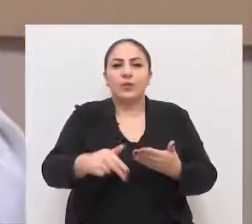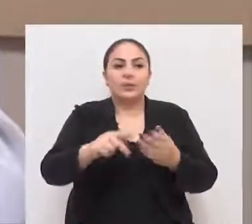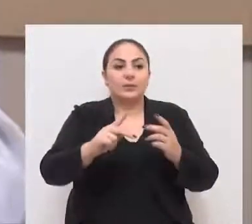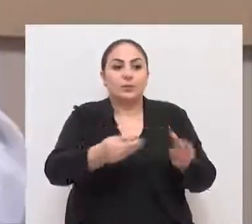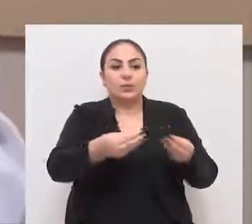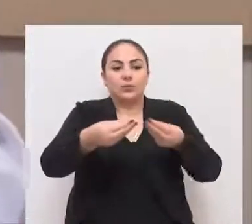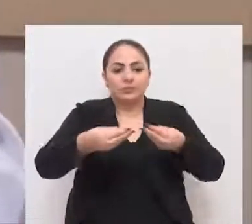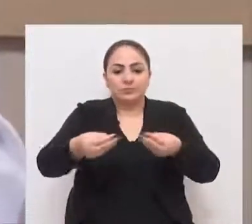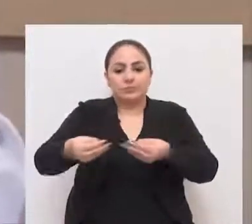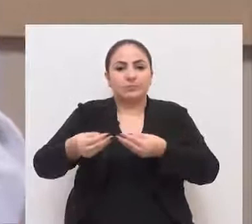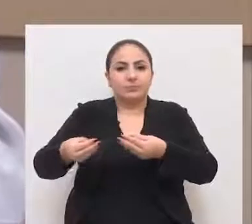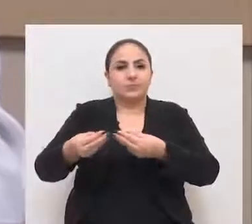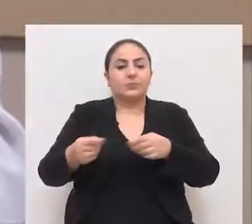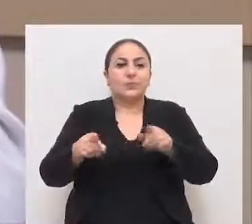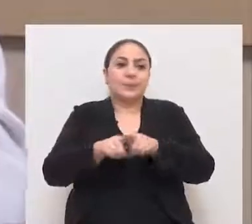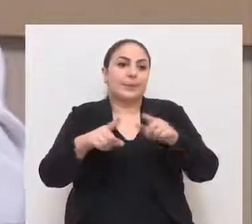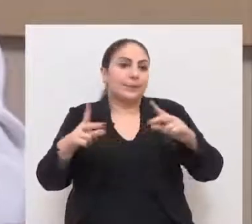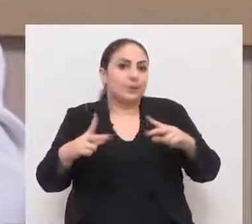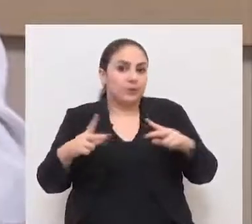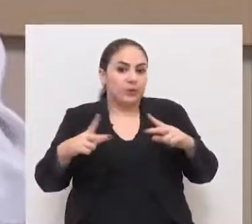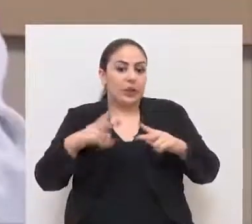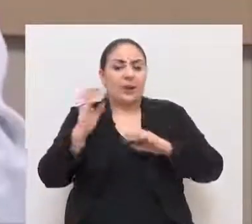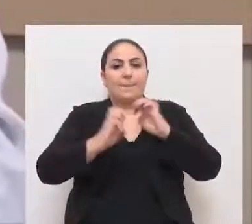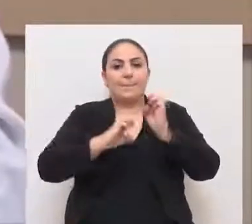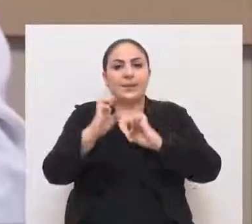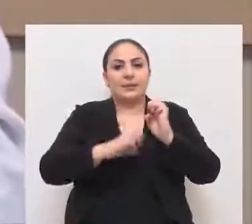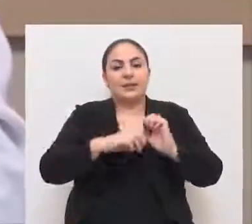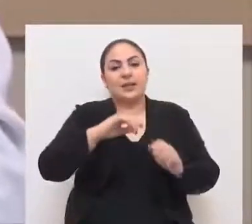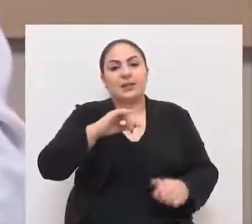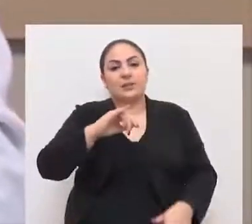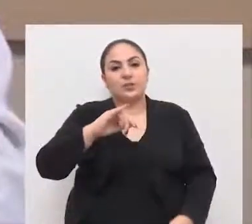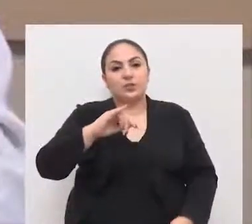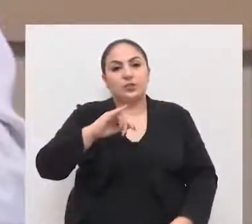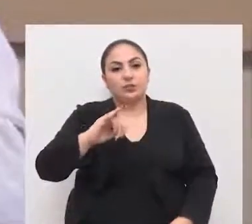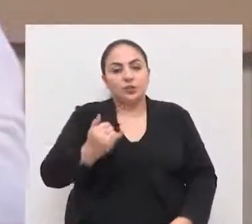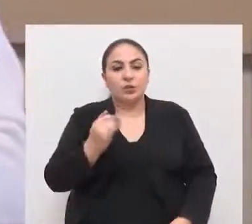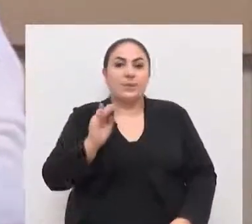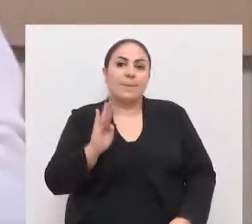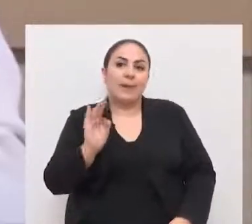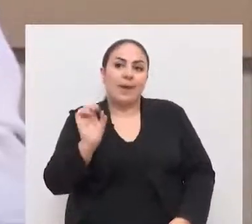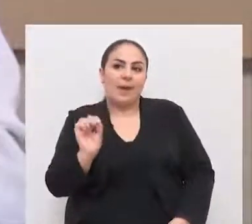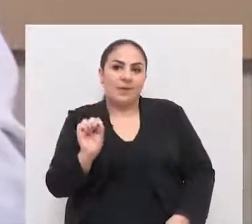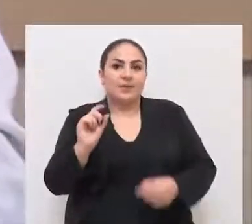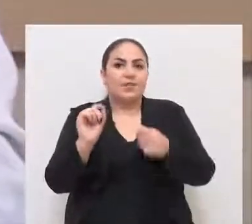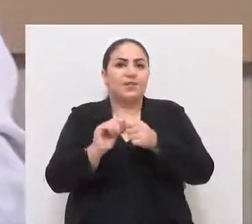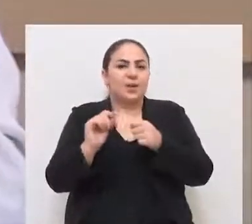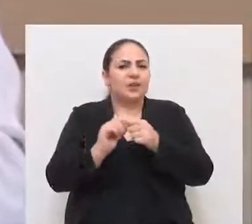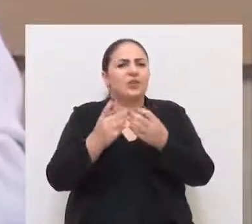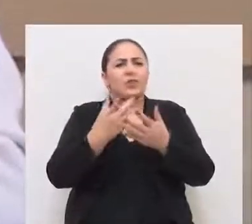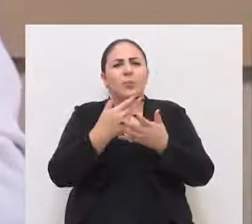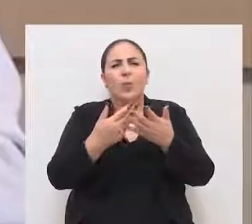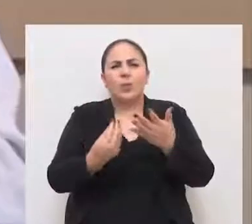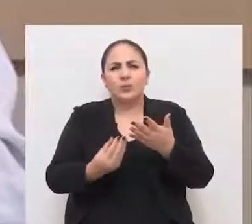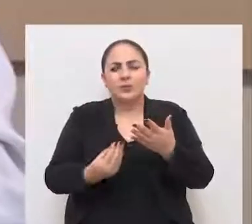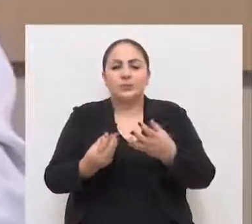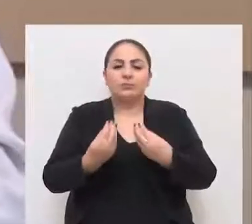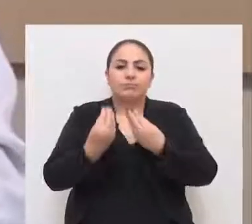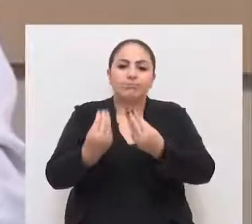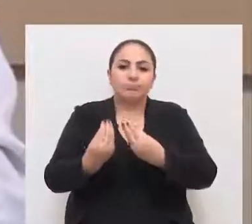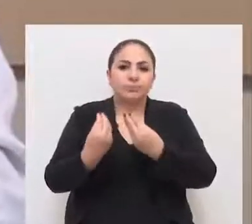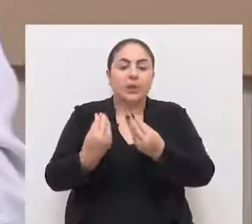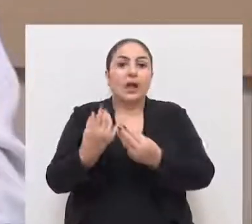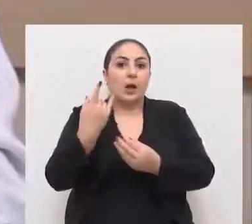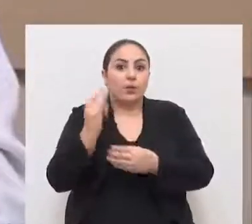recebido várias doações e, em particular, a empresa JBS tem feito várias doações. A última, a